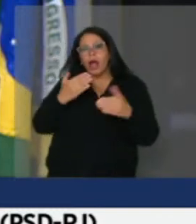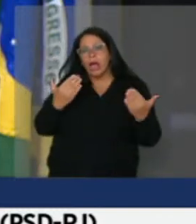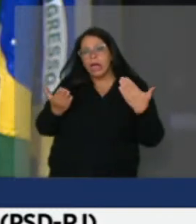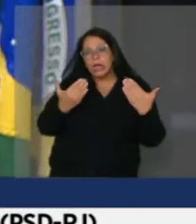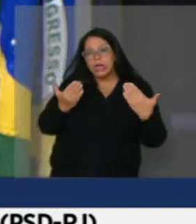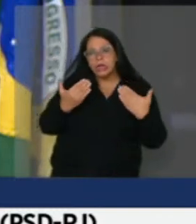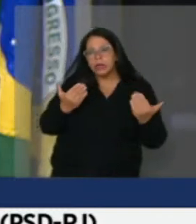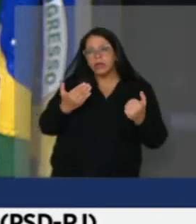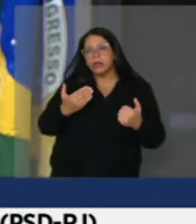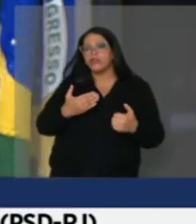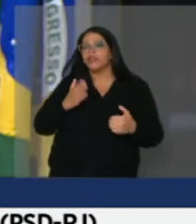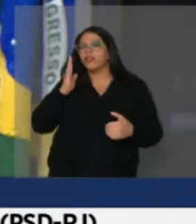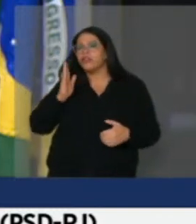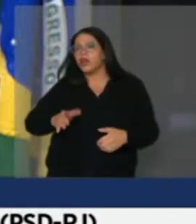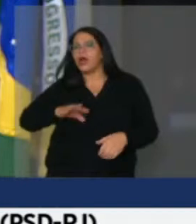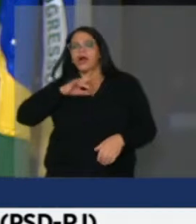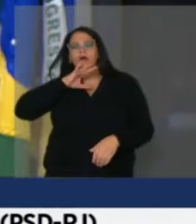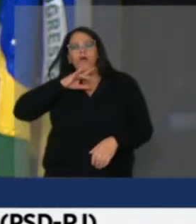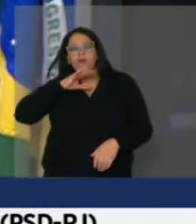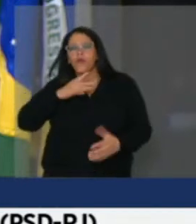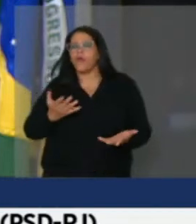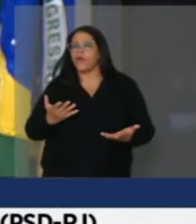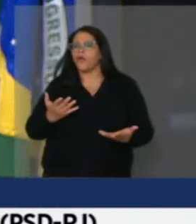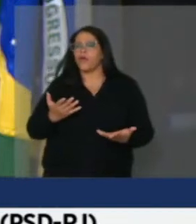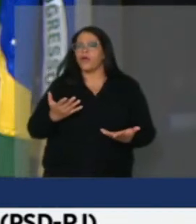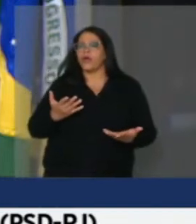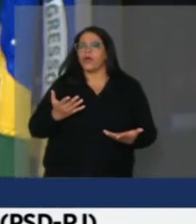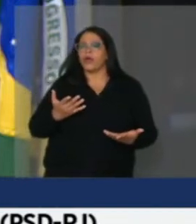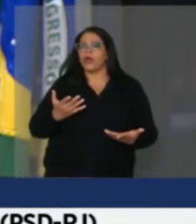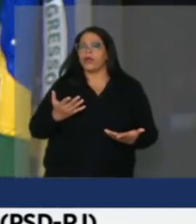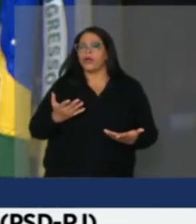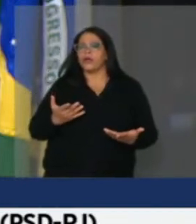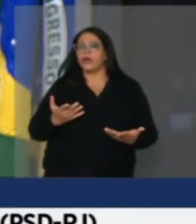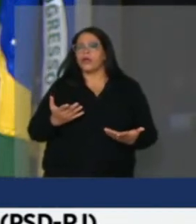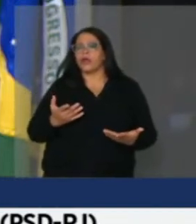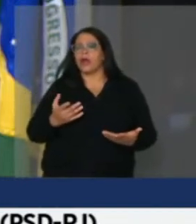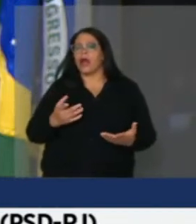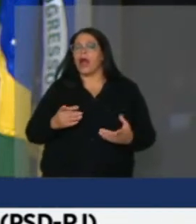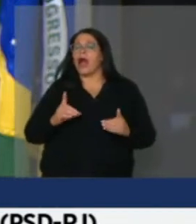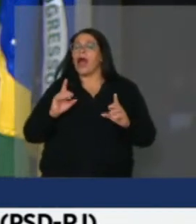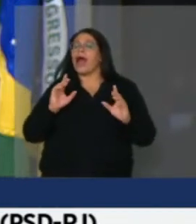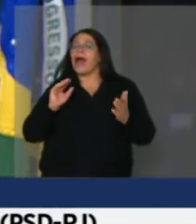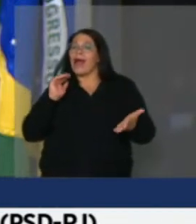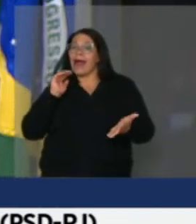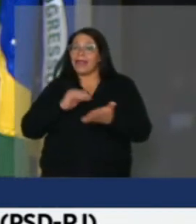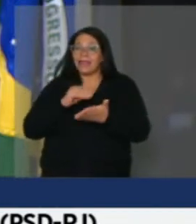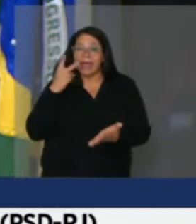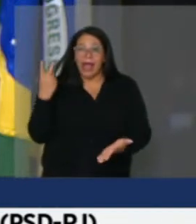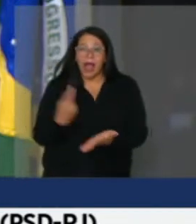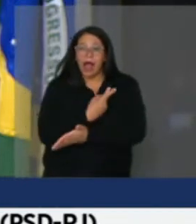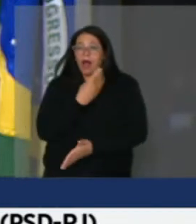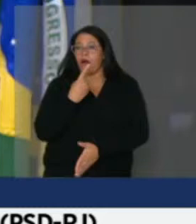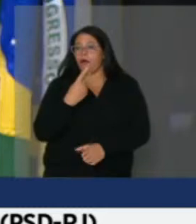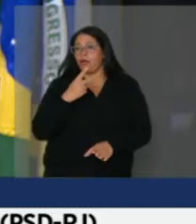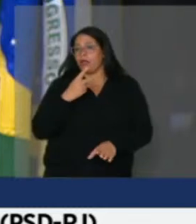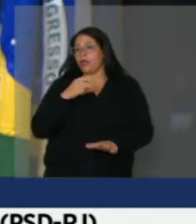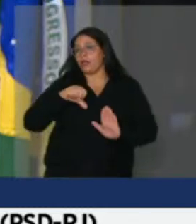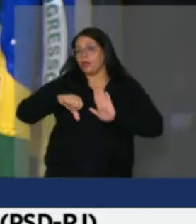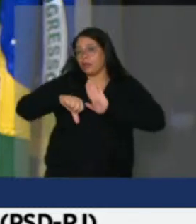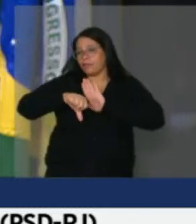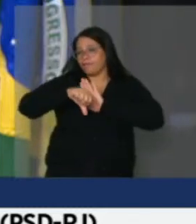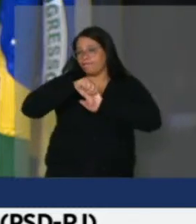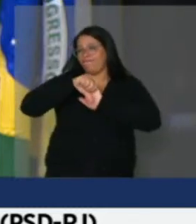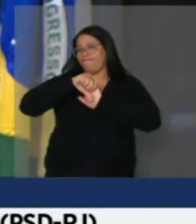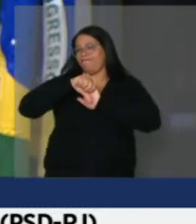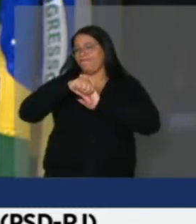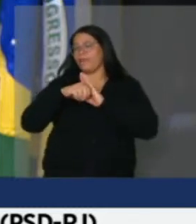em maus caminhos e mal encaminhado, até que se tomasse esse fim trágico.